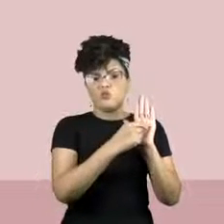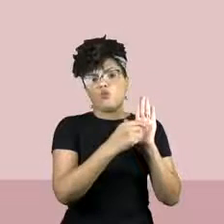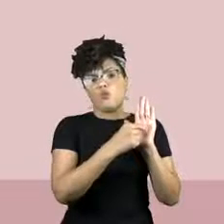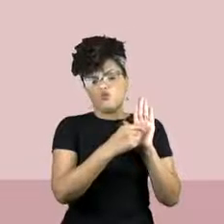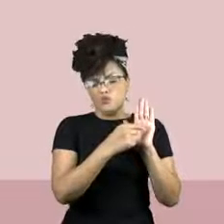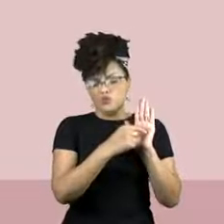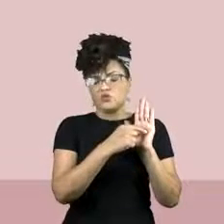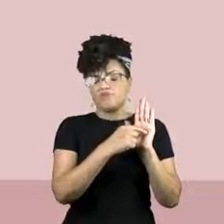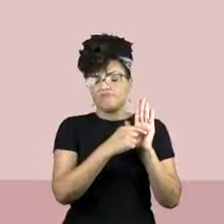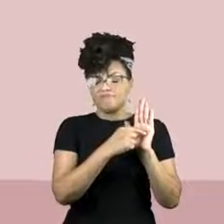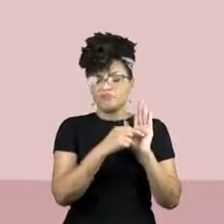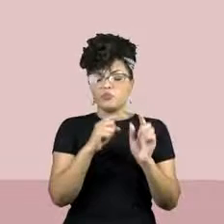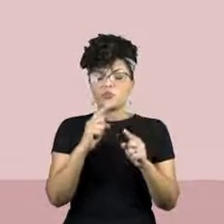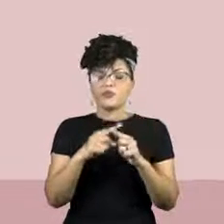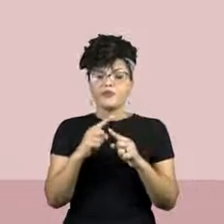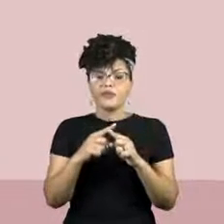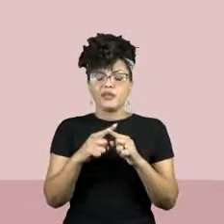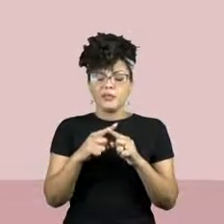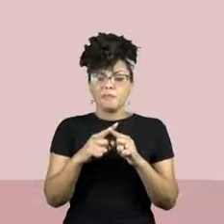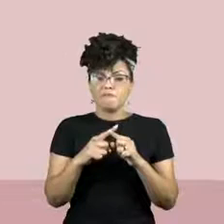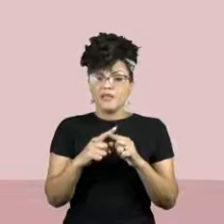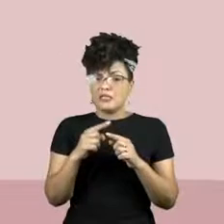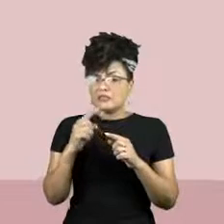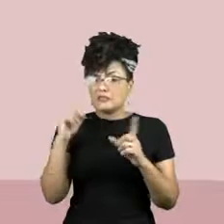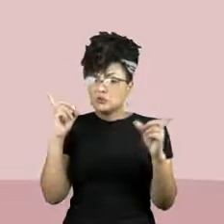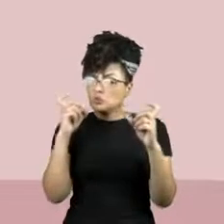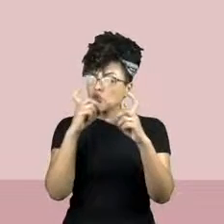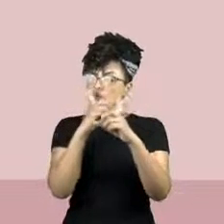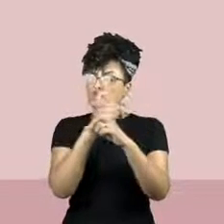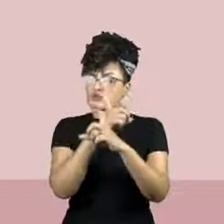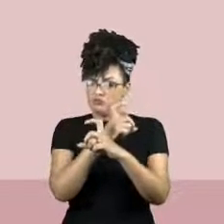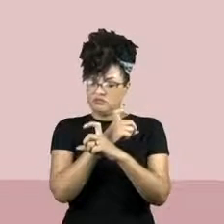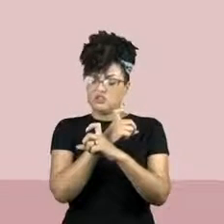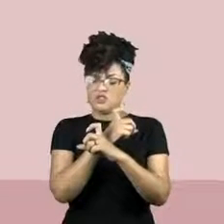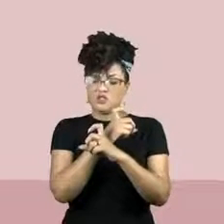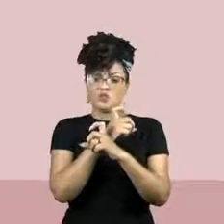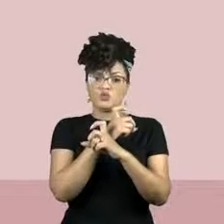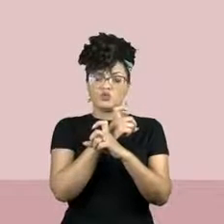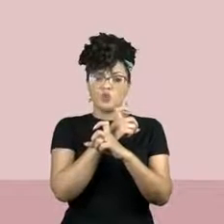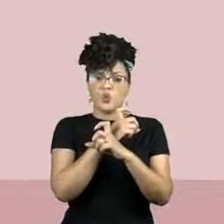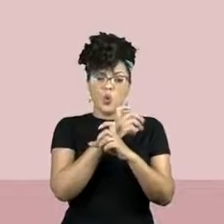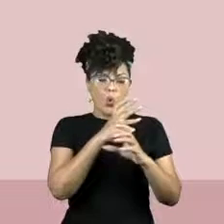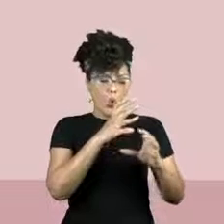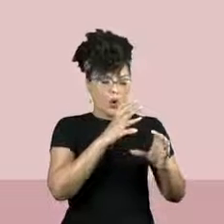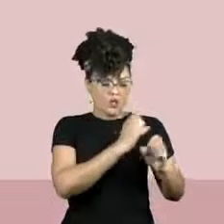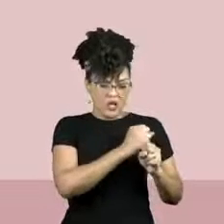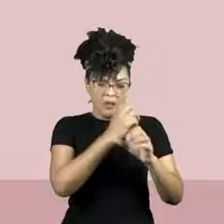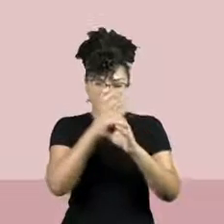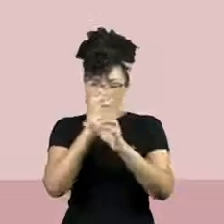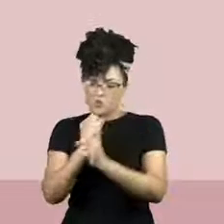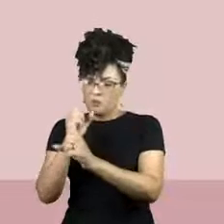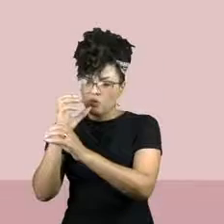quê? A situação é tão complexa, a gente exige um número tão grande de cálculos,